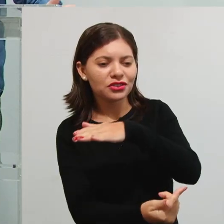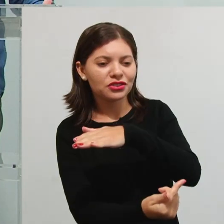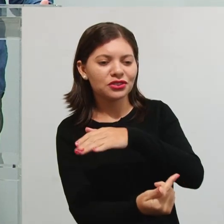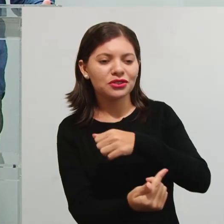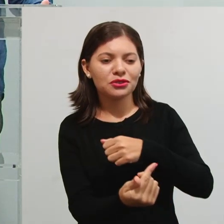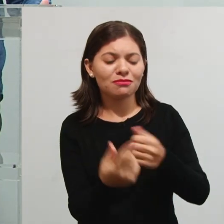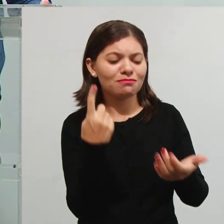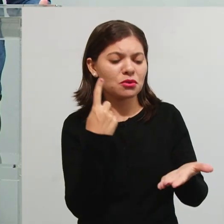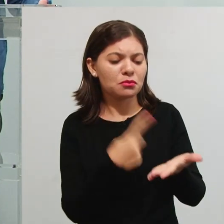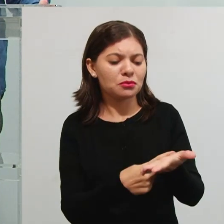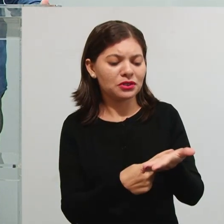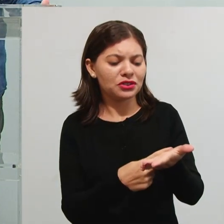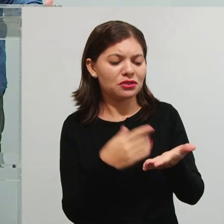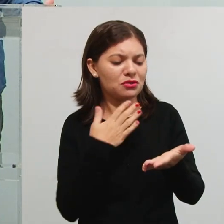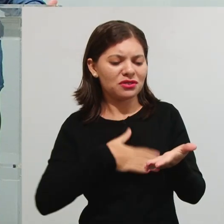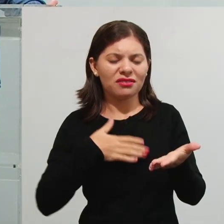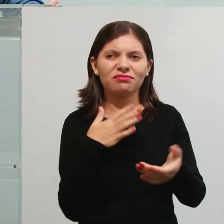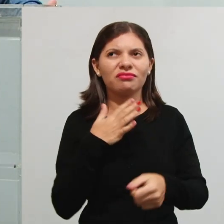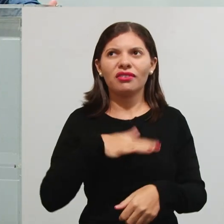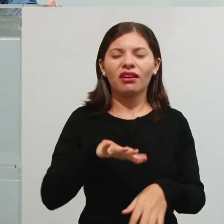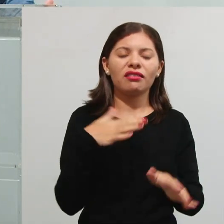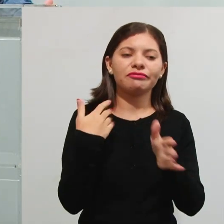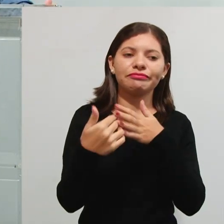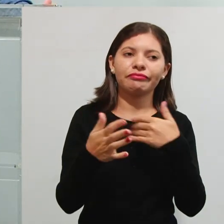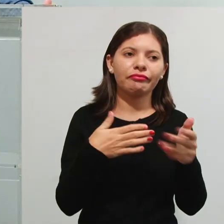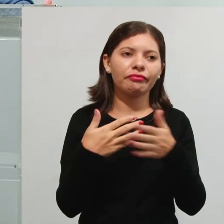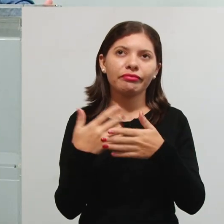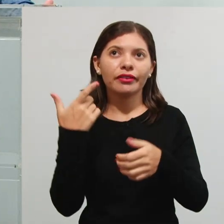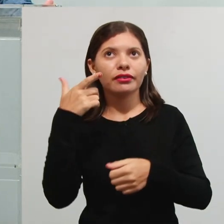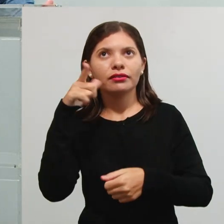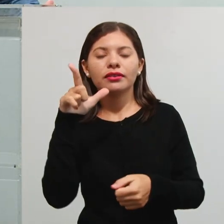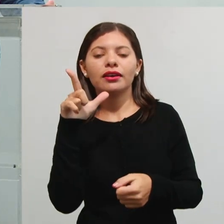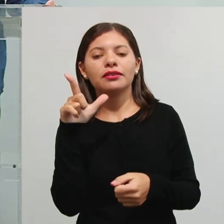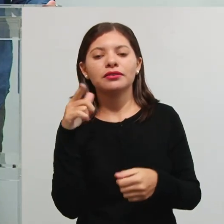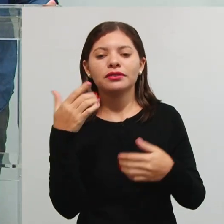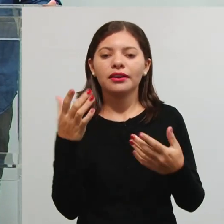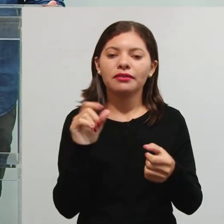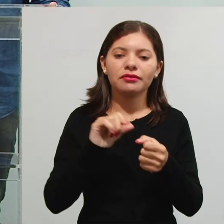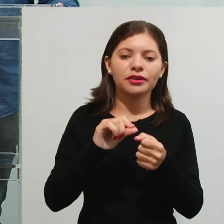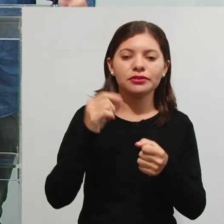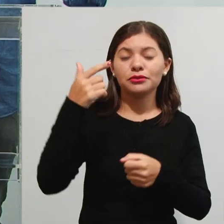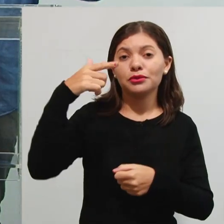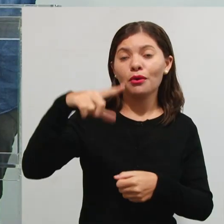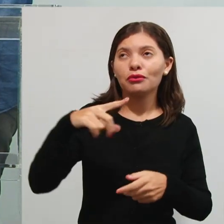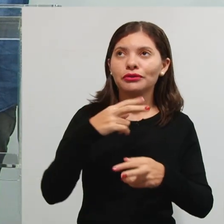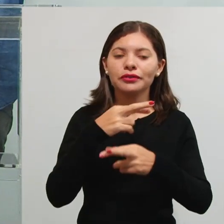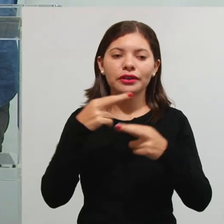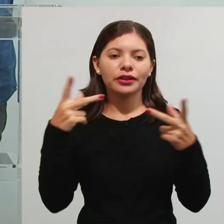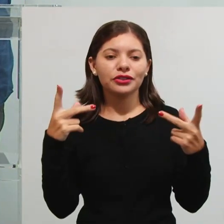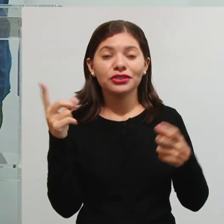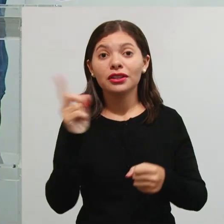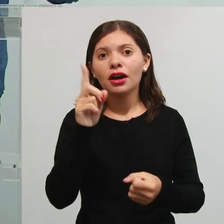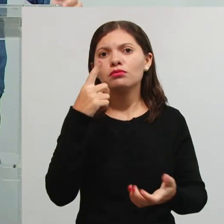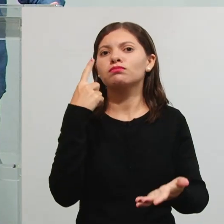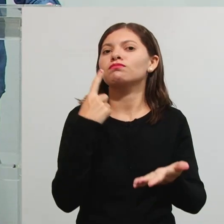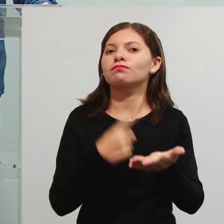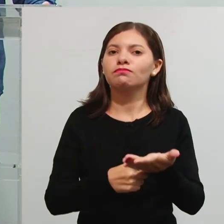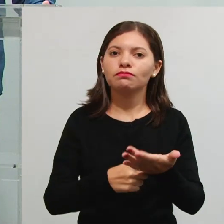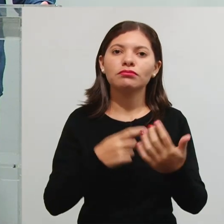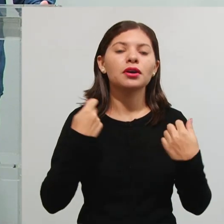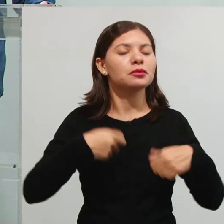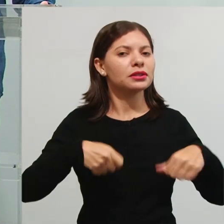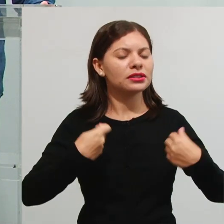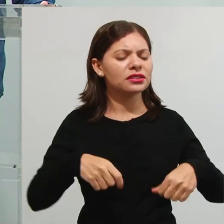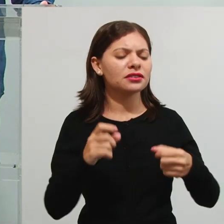está comprometido. Ah, tanto faz, tanto fez. Se der certo, não deu, eu faço outra coisa. Não, você tem que estar comprometido. Você tem que